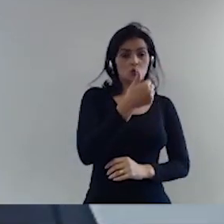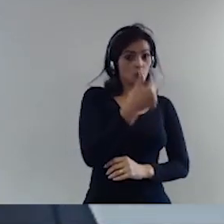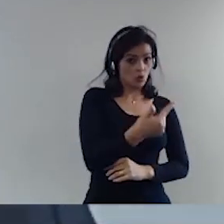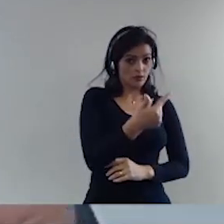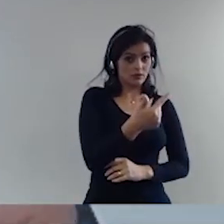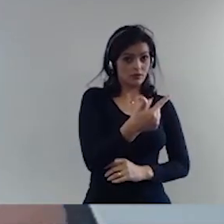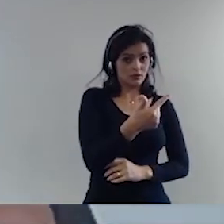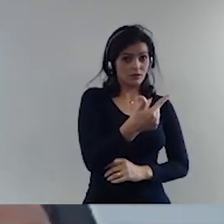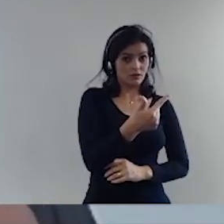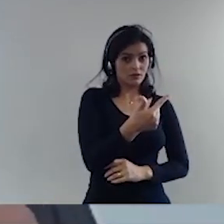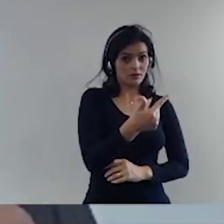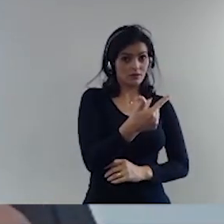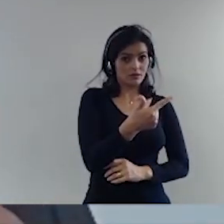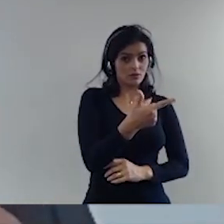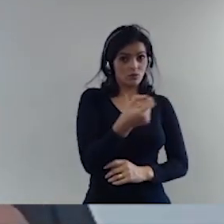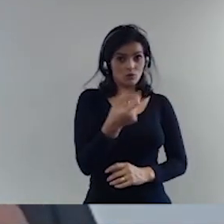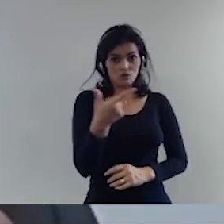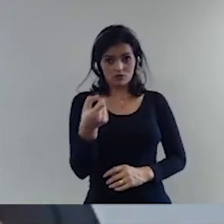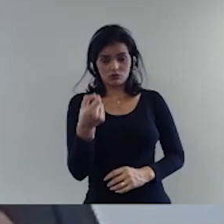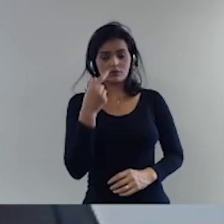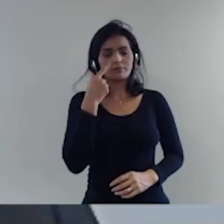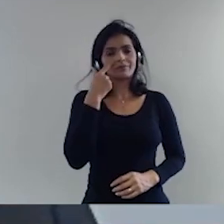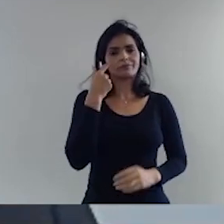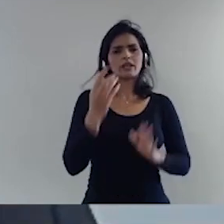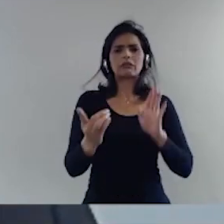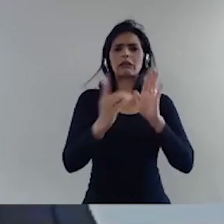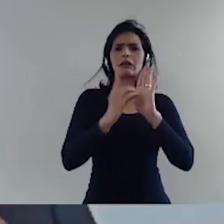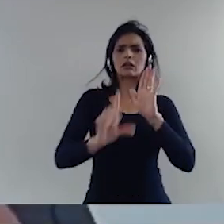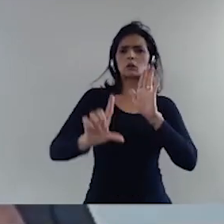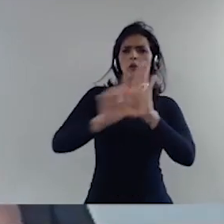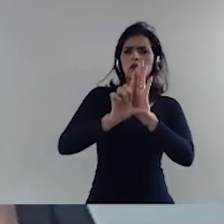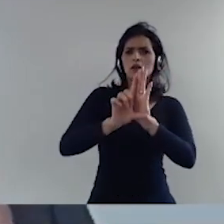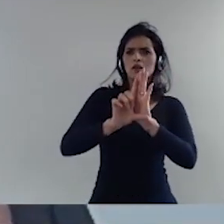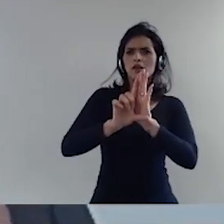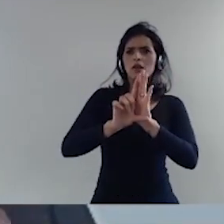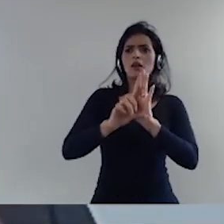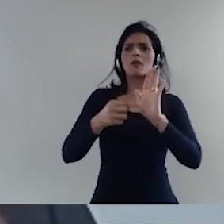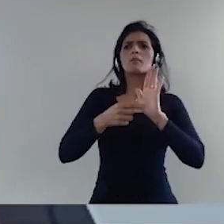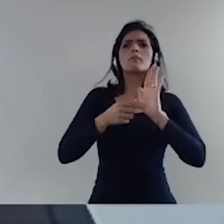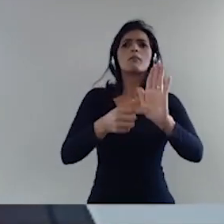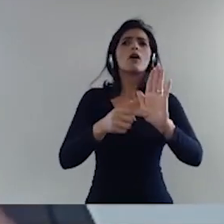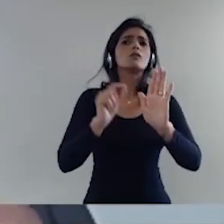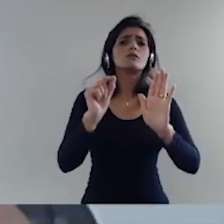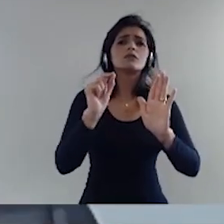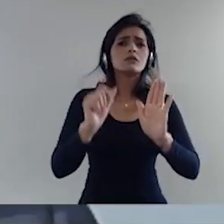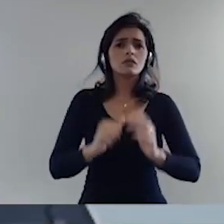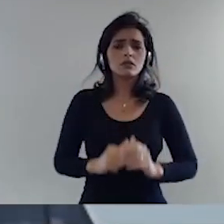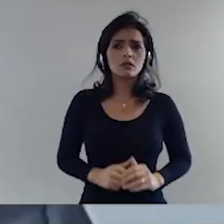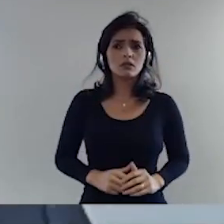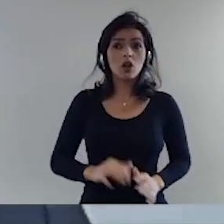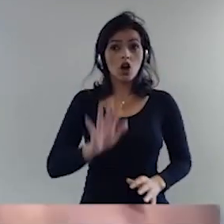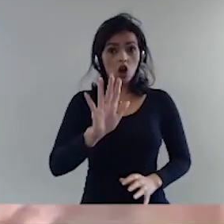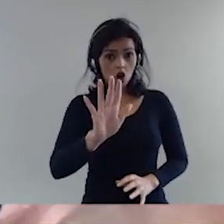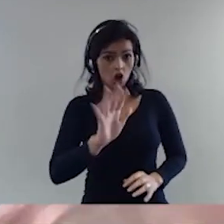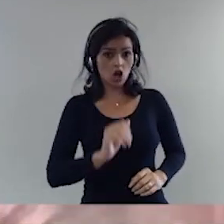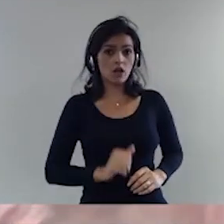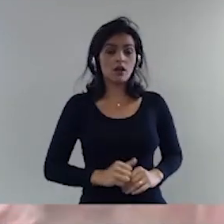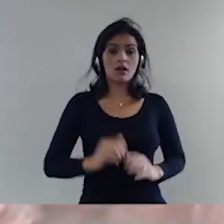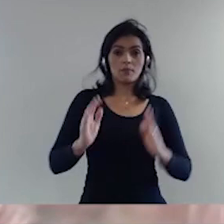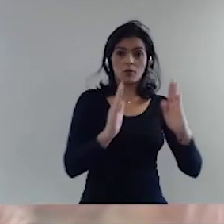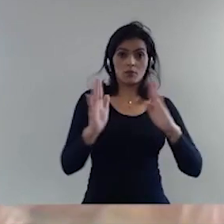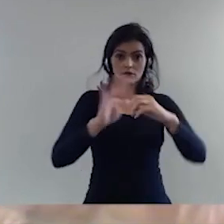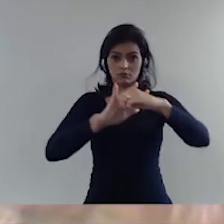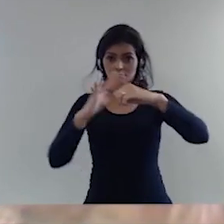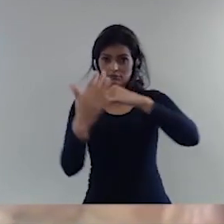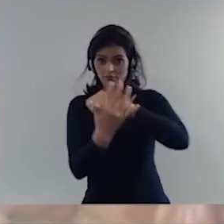de 2020. E esse decreto legislativo apontou no seguinte: olha, nós estamos em épocas